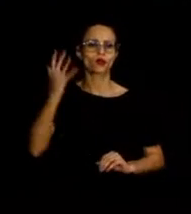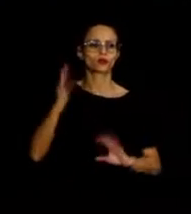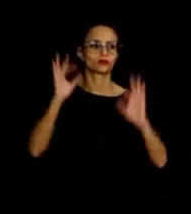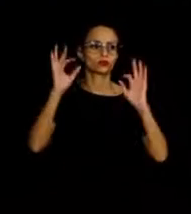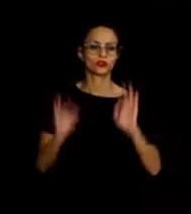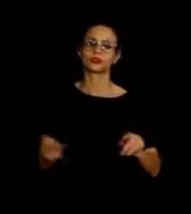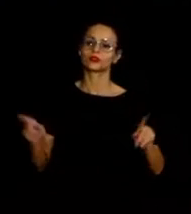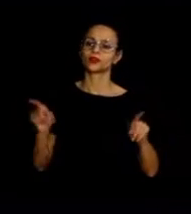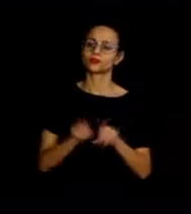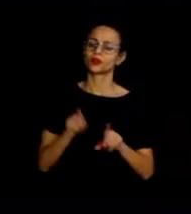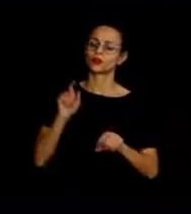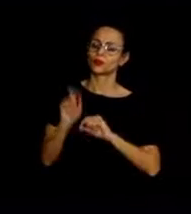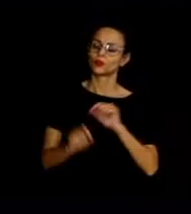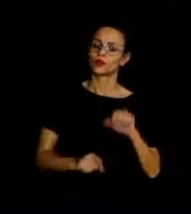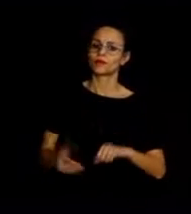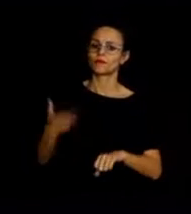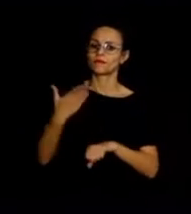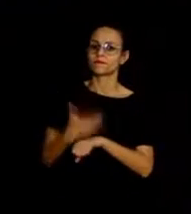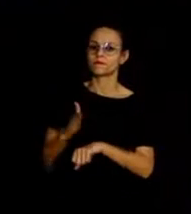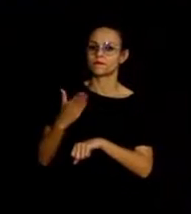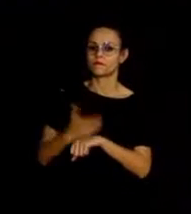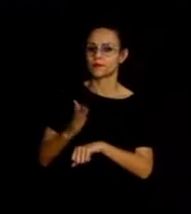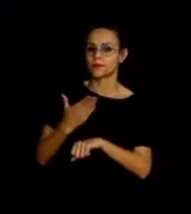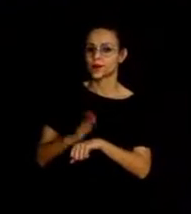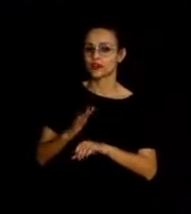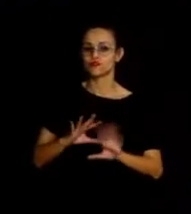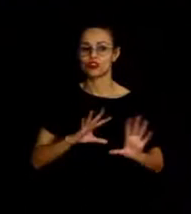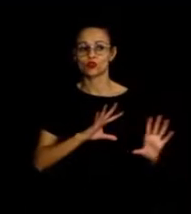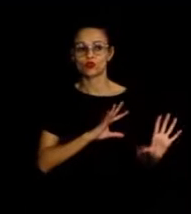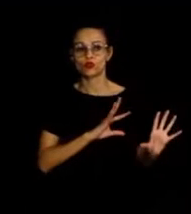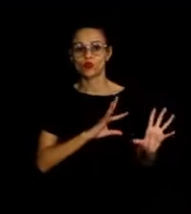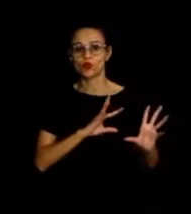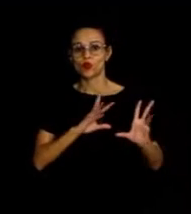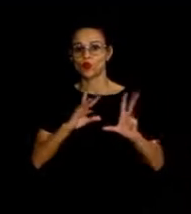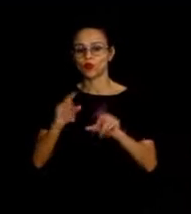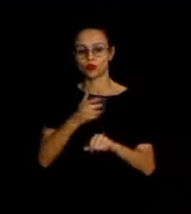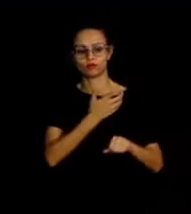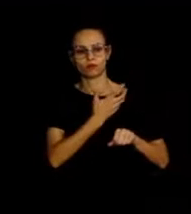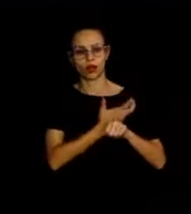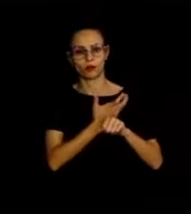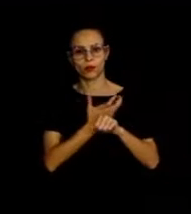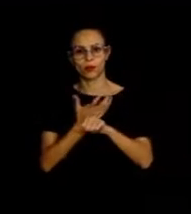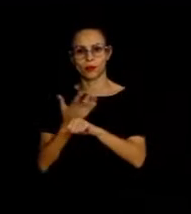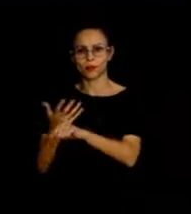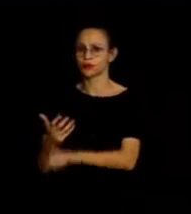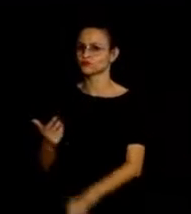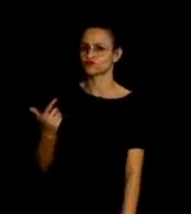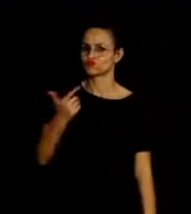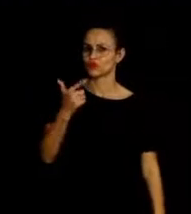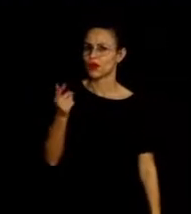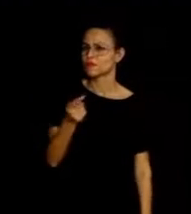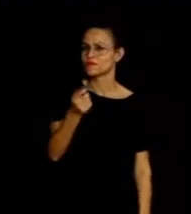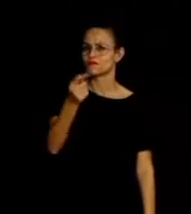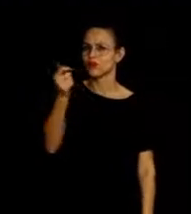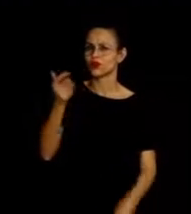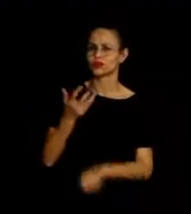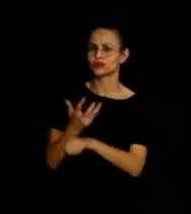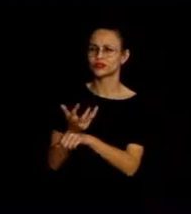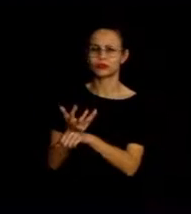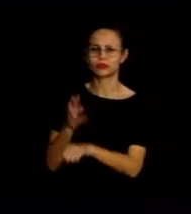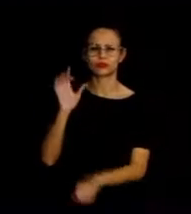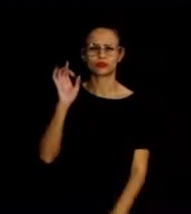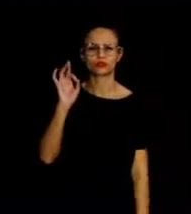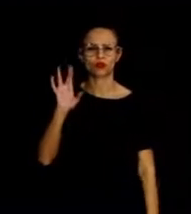a gente trabalha a pra e em praticamente todas as disciplinas nenhuma desse grupo porque se mas talvez